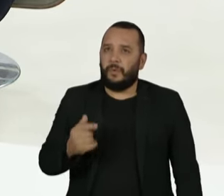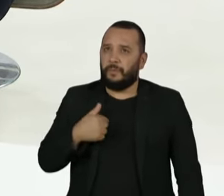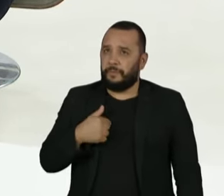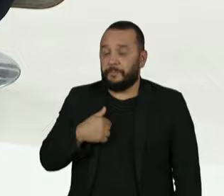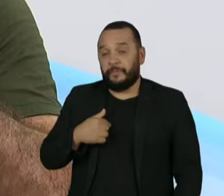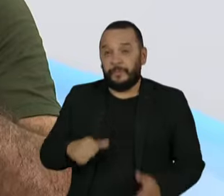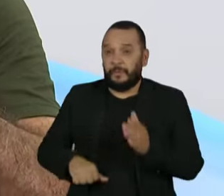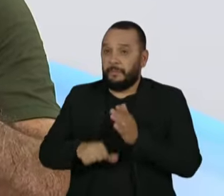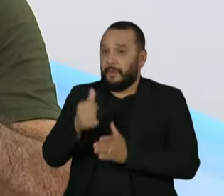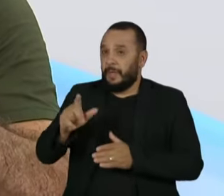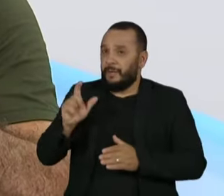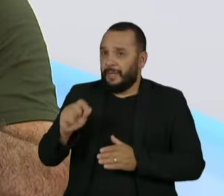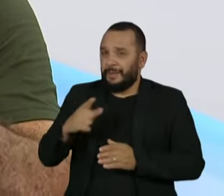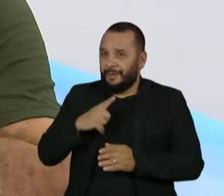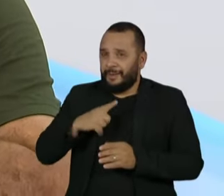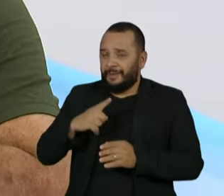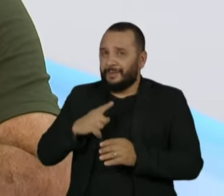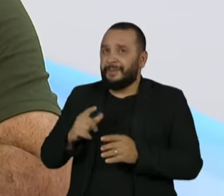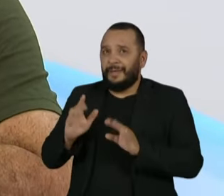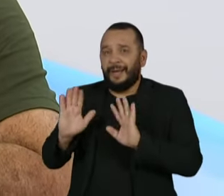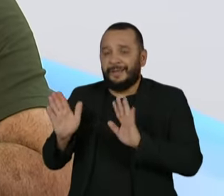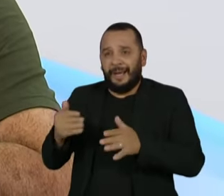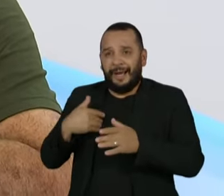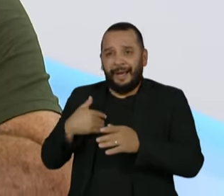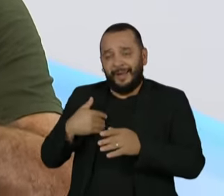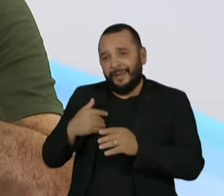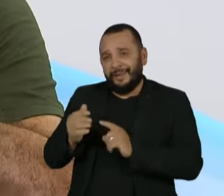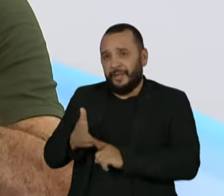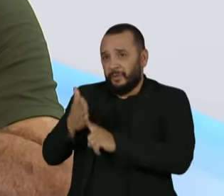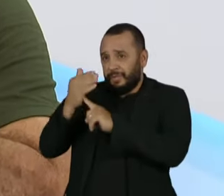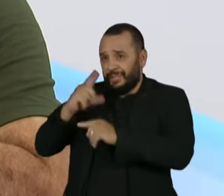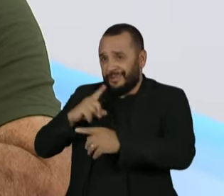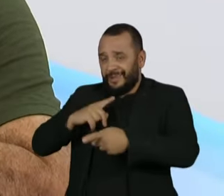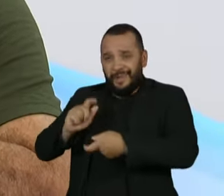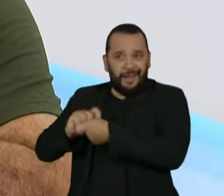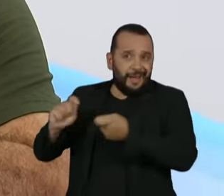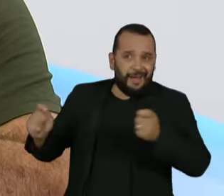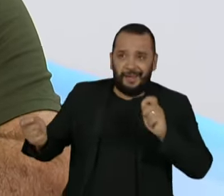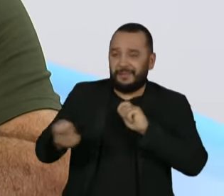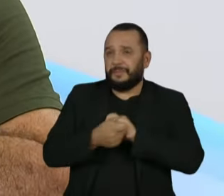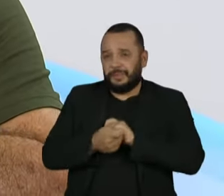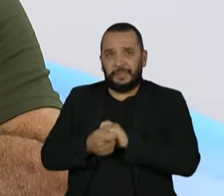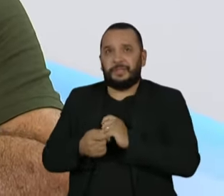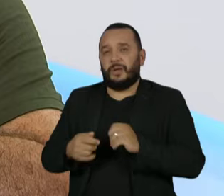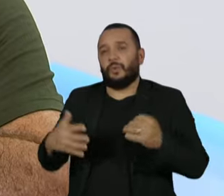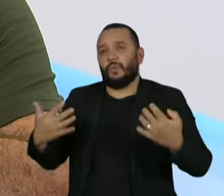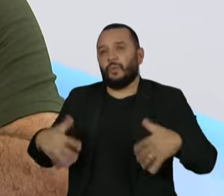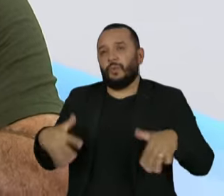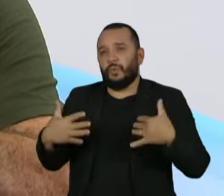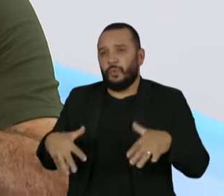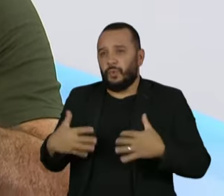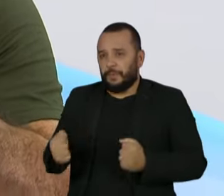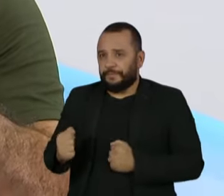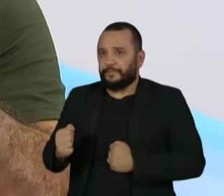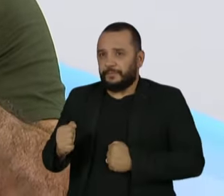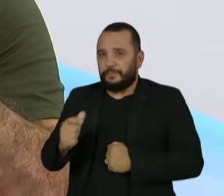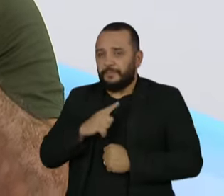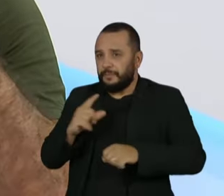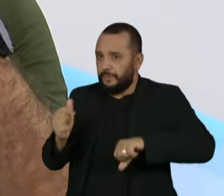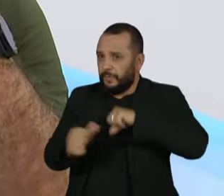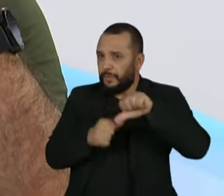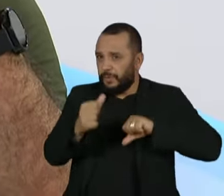talvez numa das maiores transições habilitadas por tecnologia da história da humanidade talvez de novo